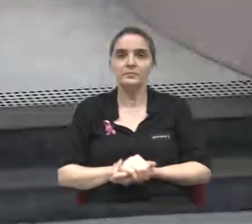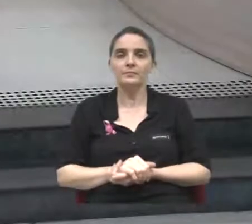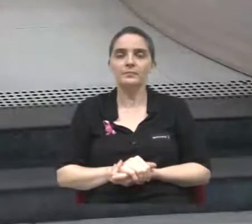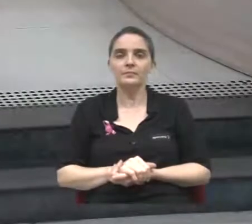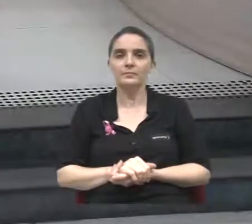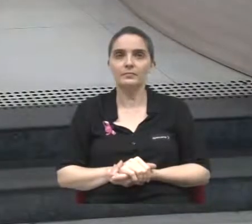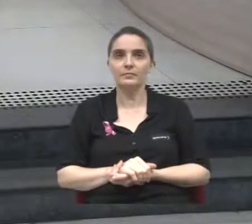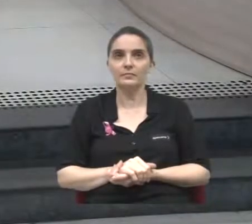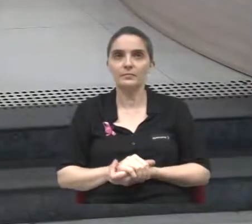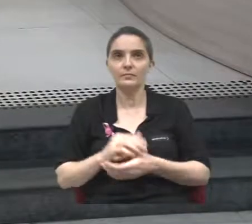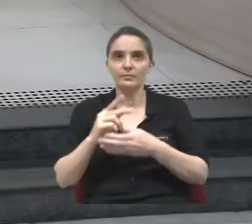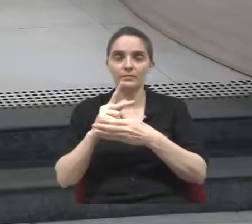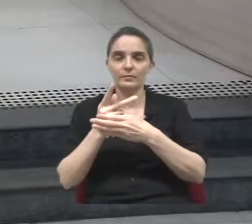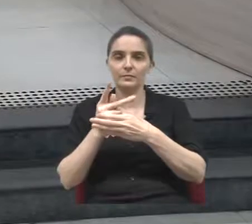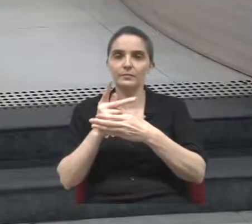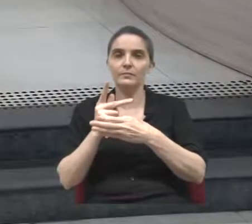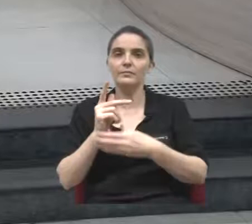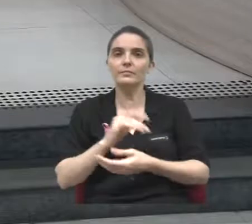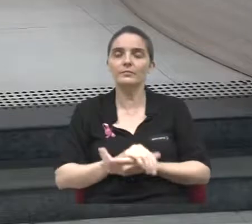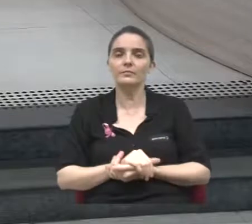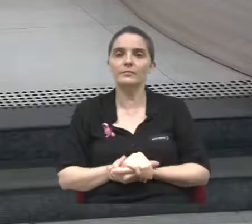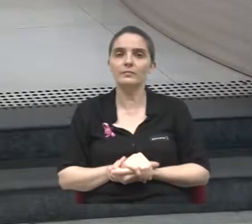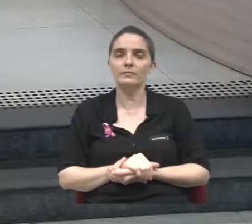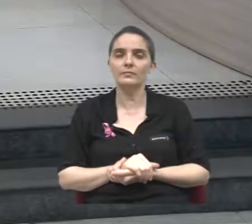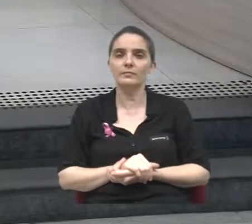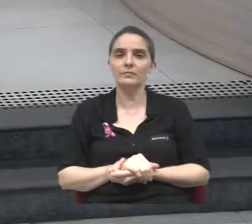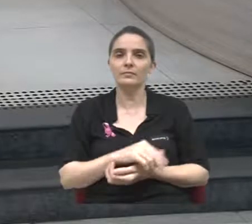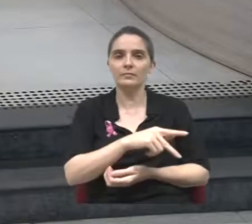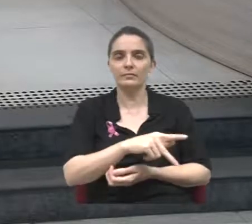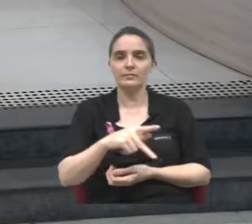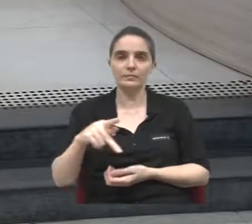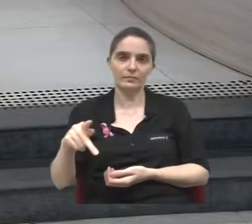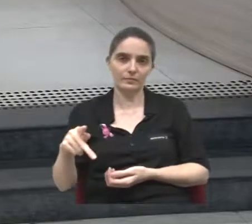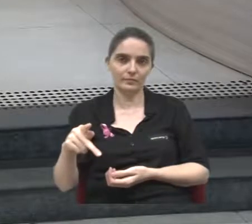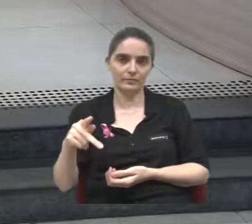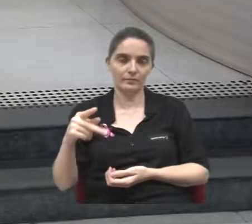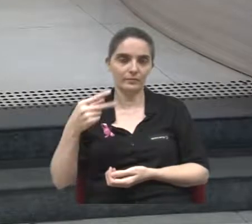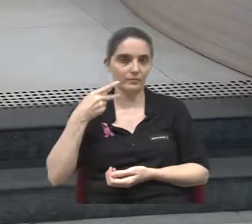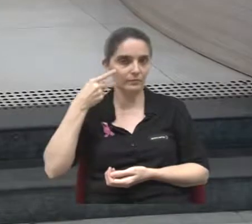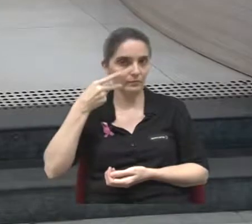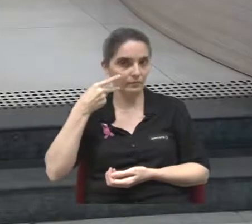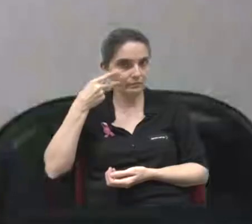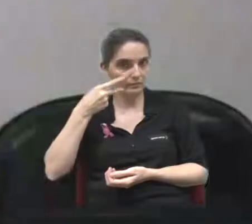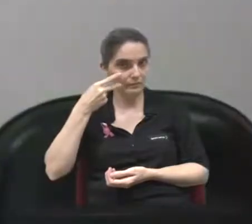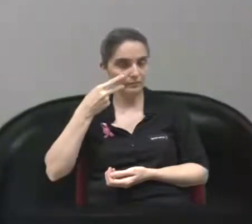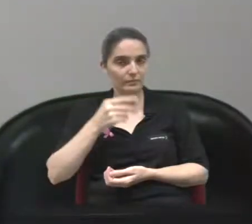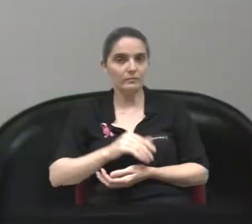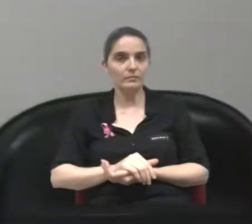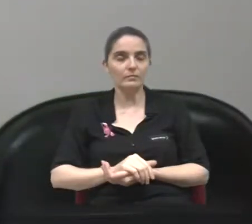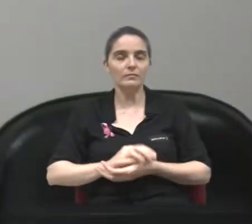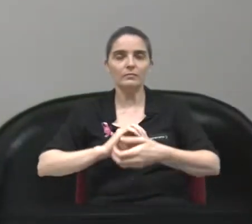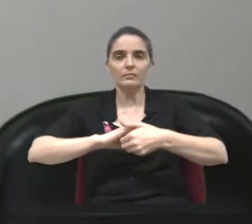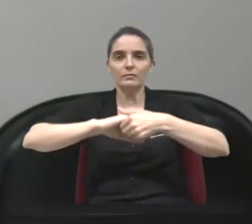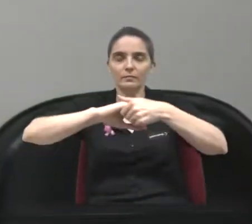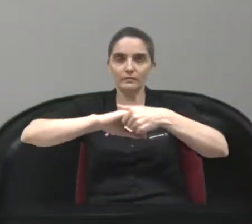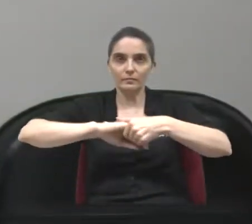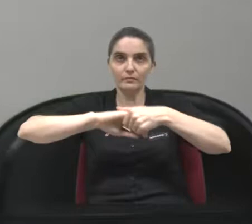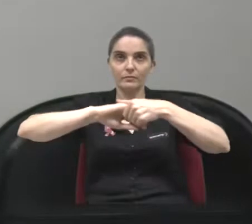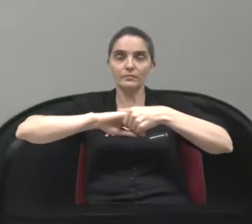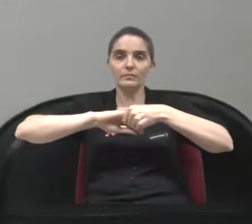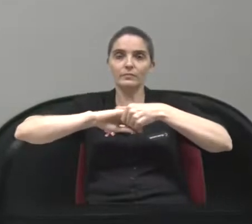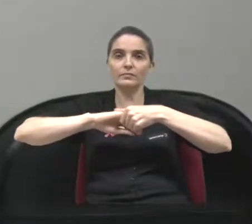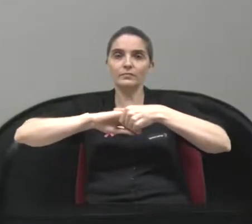Táxi. Senhor presidente, em exercício, nobres amigos vereadores, quero parabenizar a vereadora Constância